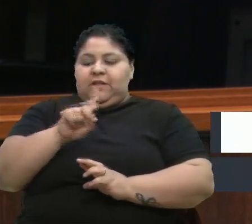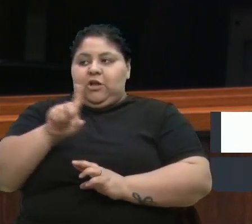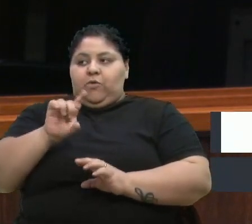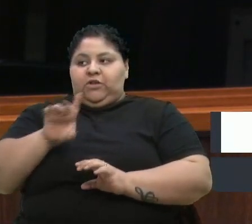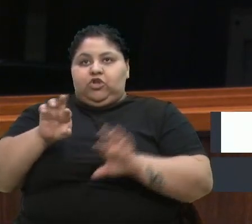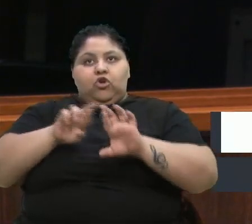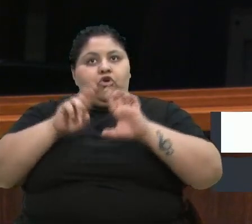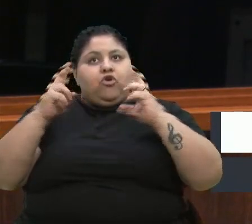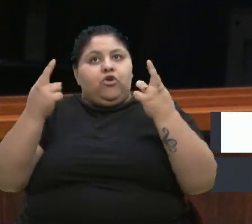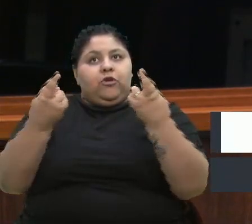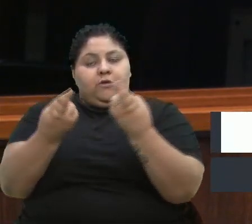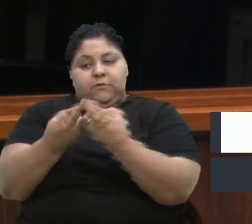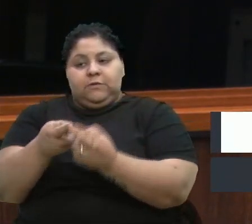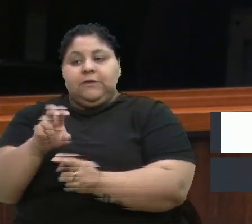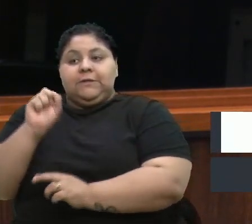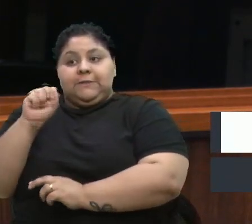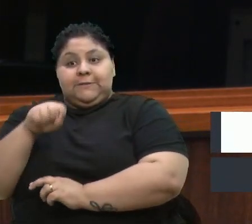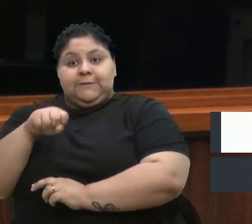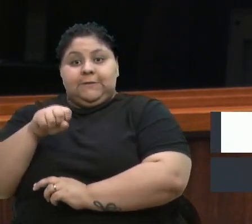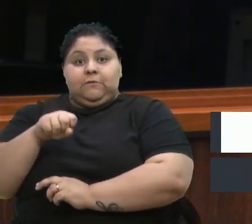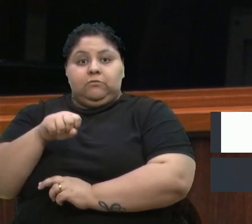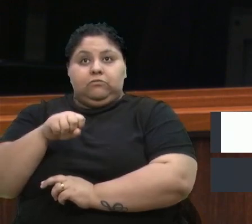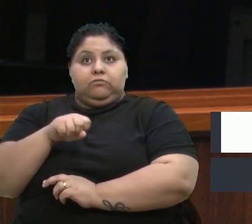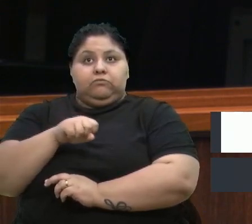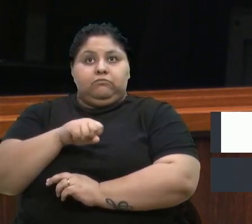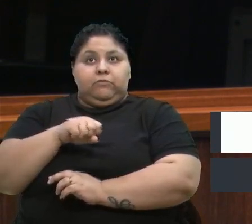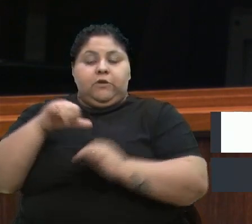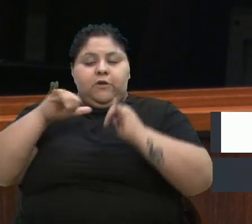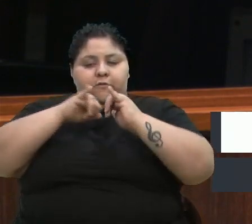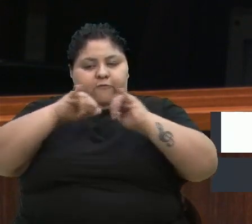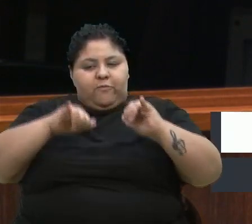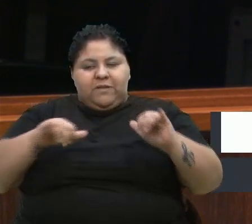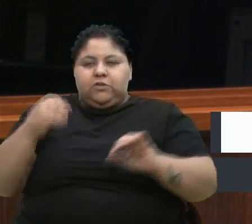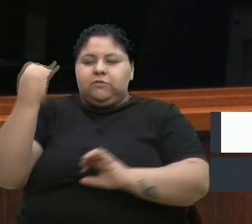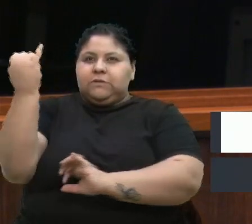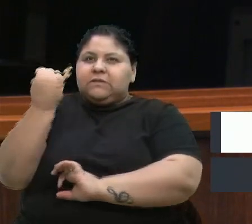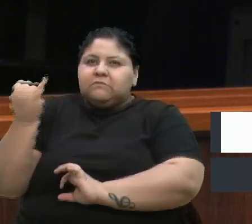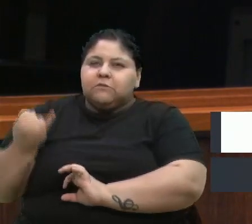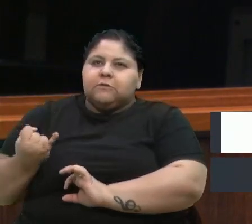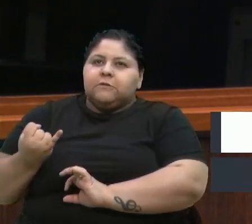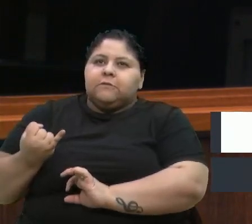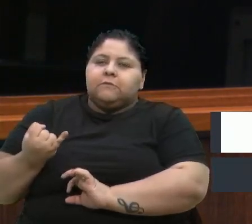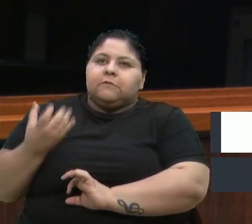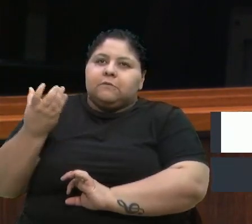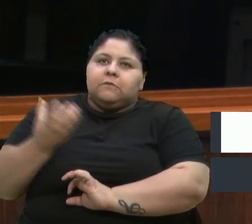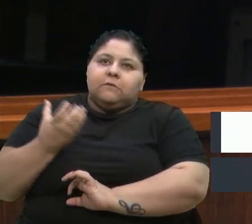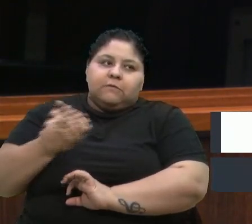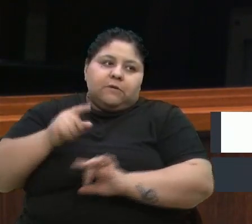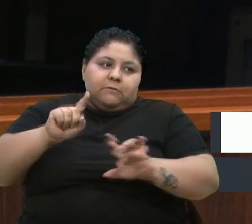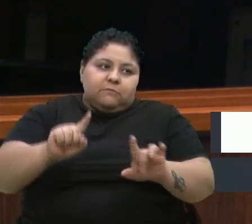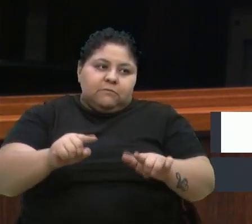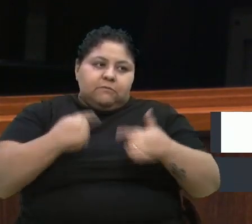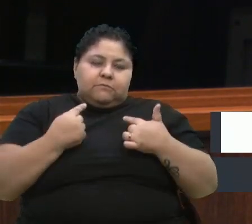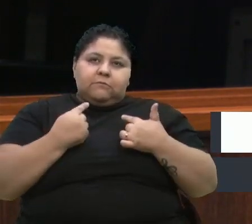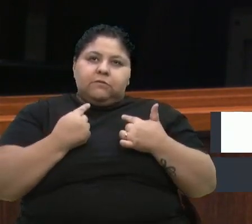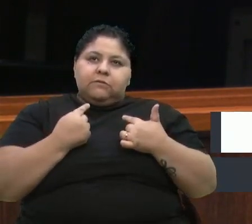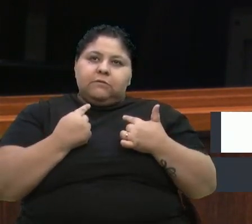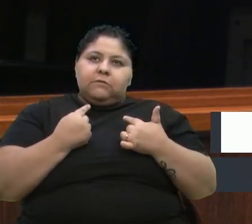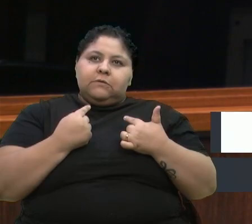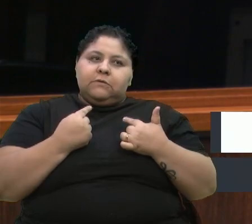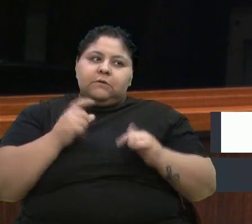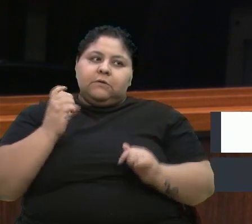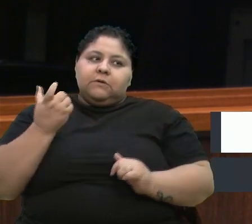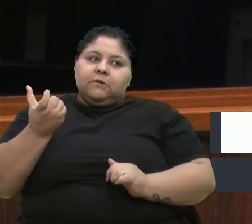oitivas, que são questões fundamentais e importantes. E aí eu quero desafiar